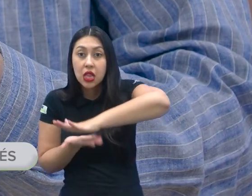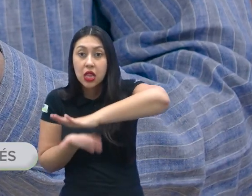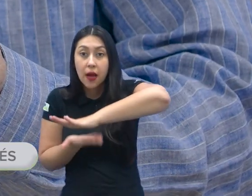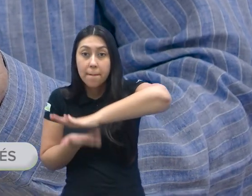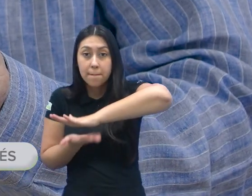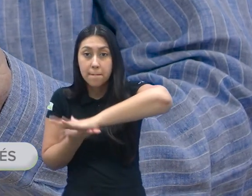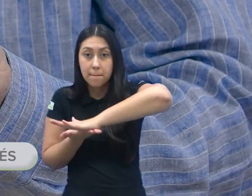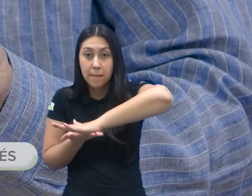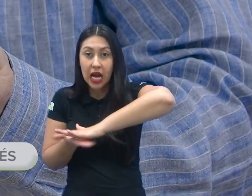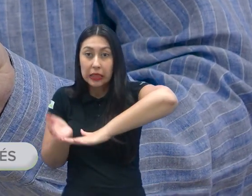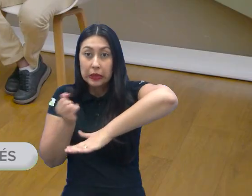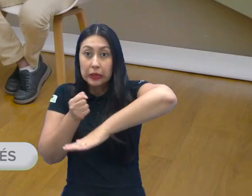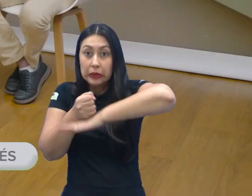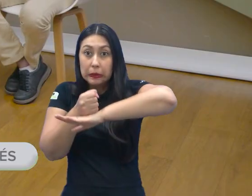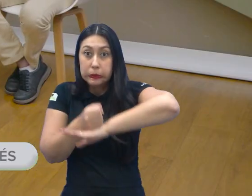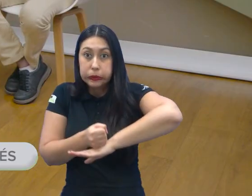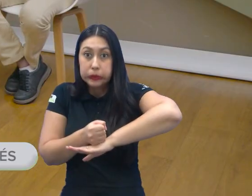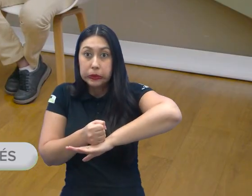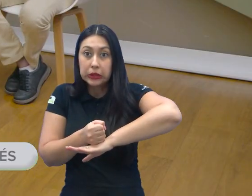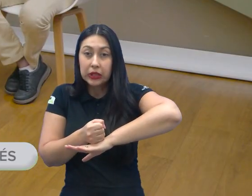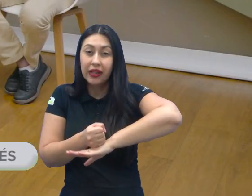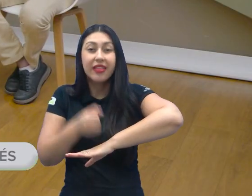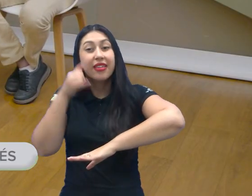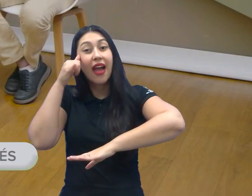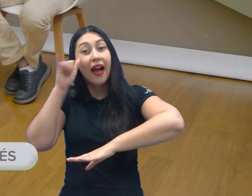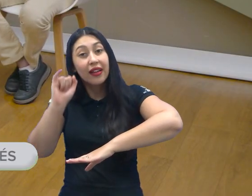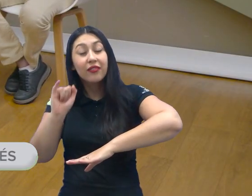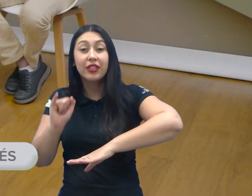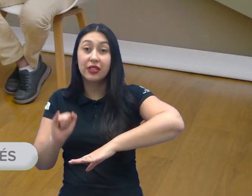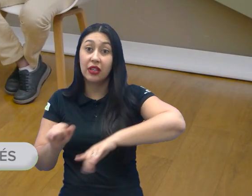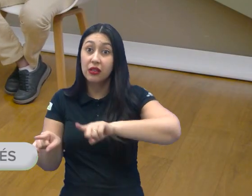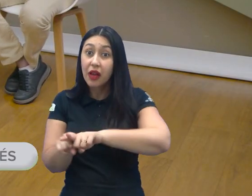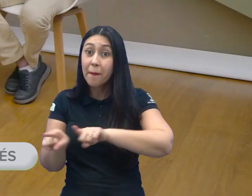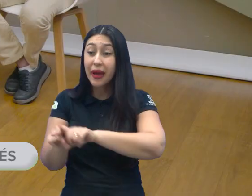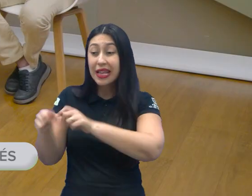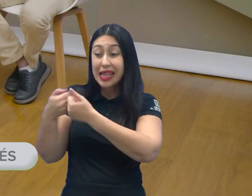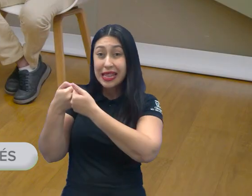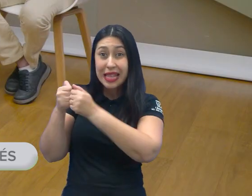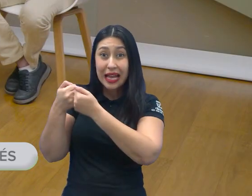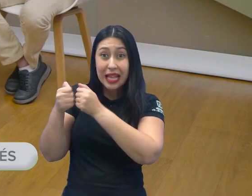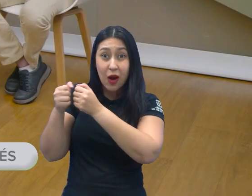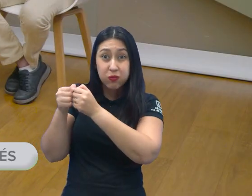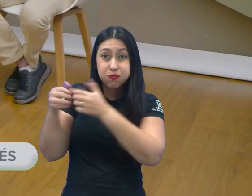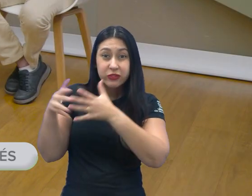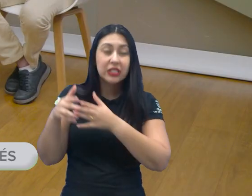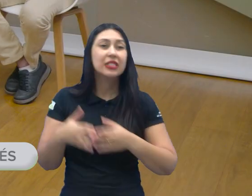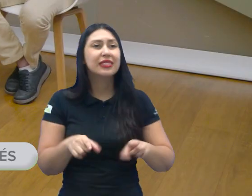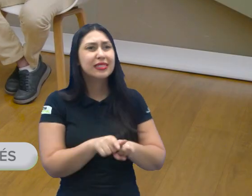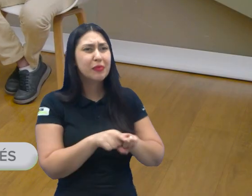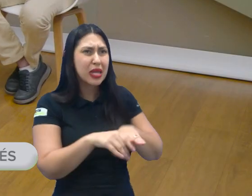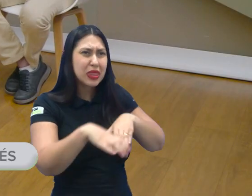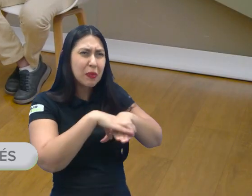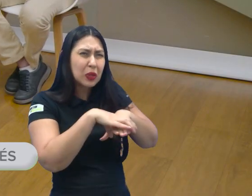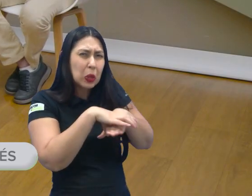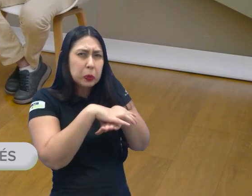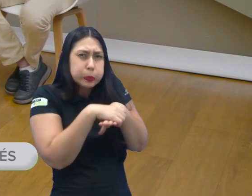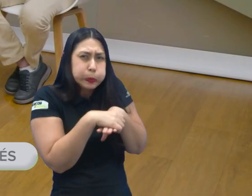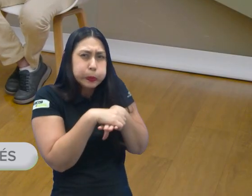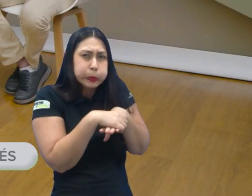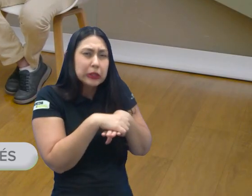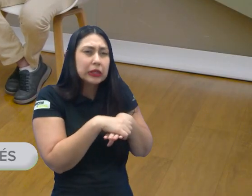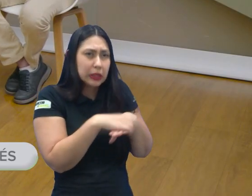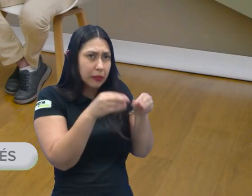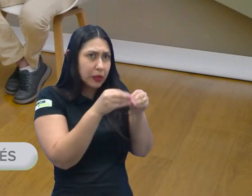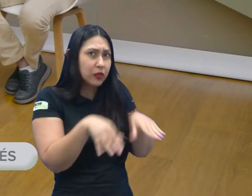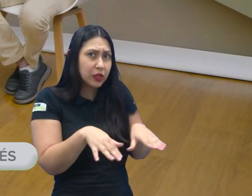seja acometida por uma fascite plantar, por uma tendinite, entendeu? Sapatos muito apertados também, eu imagino que podem prejudicar.